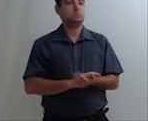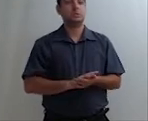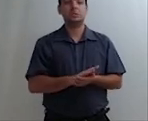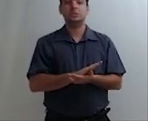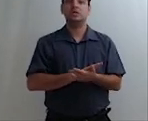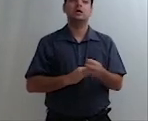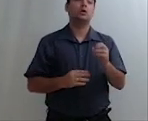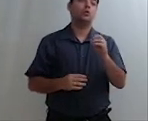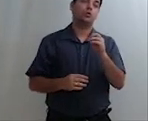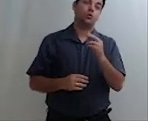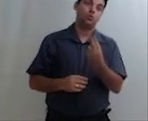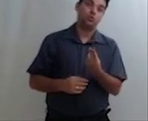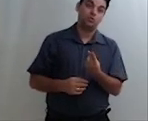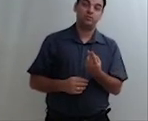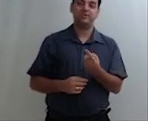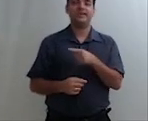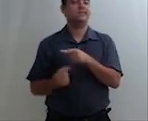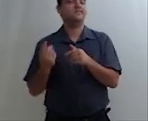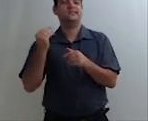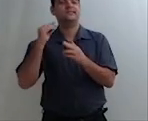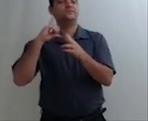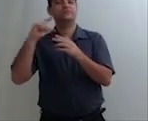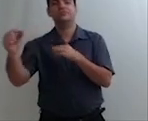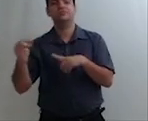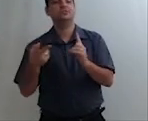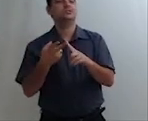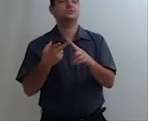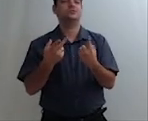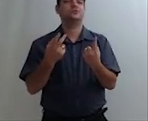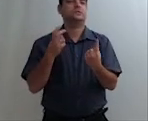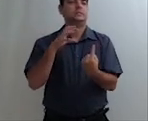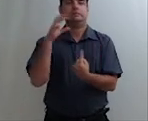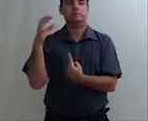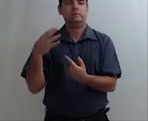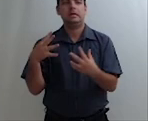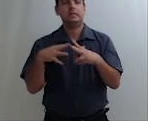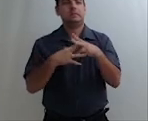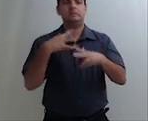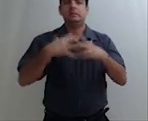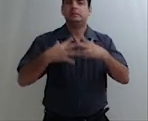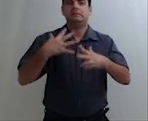de cumprimento né do seu dever legal no distrito da cupa